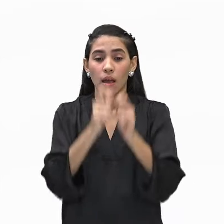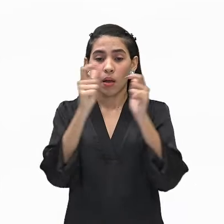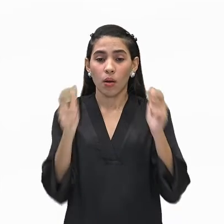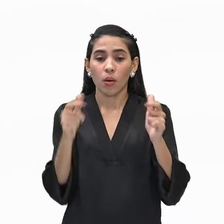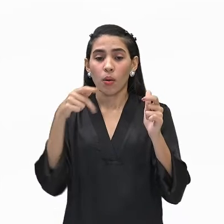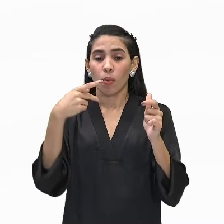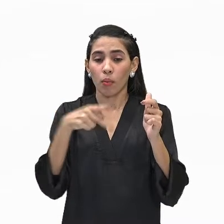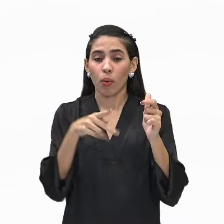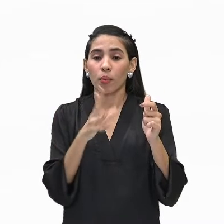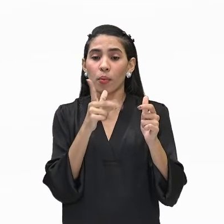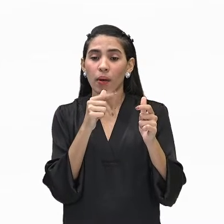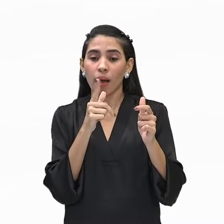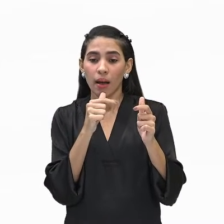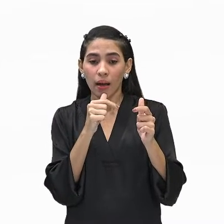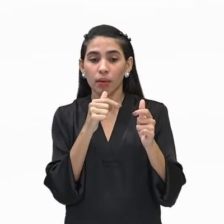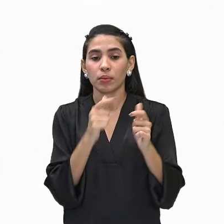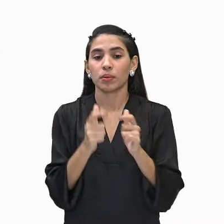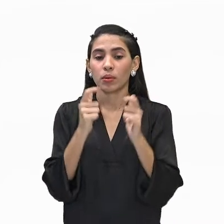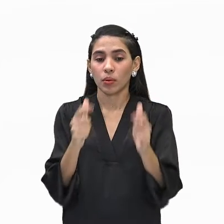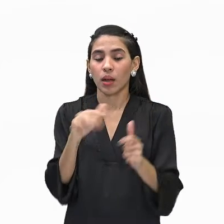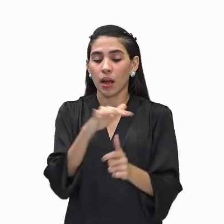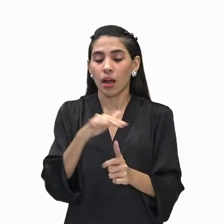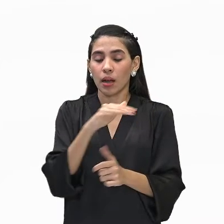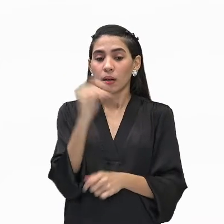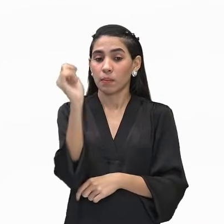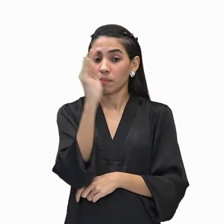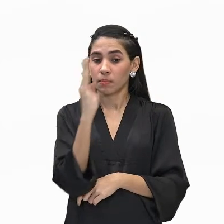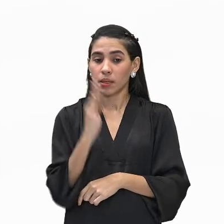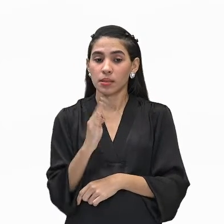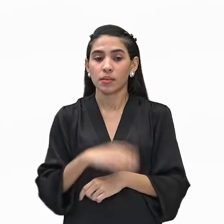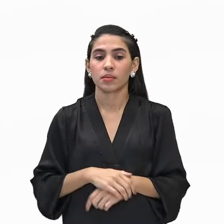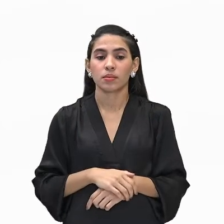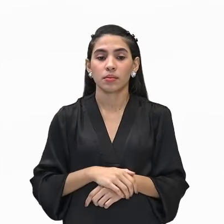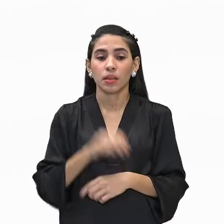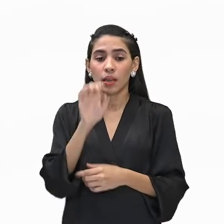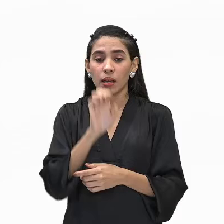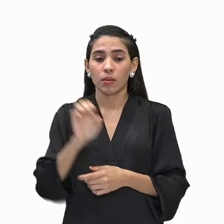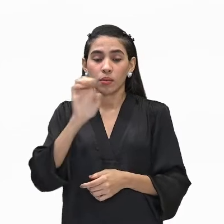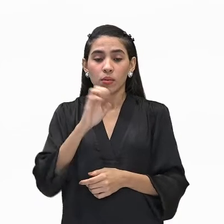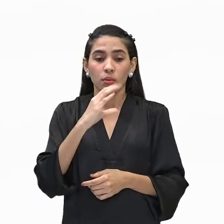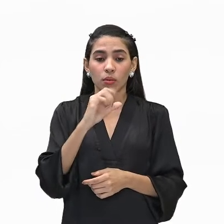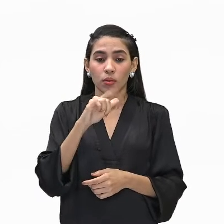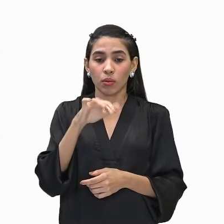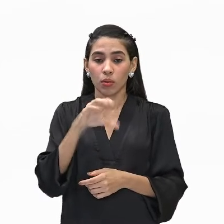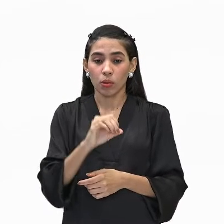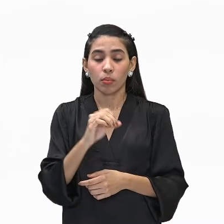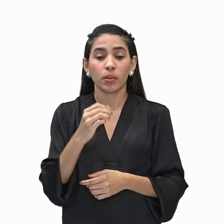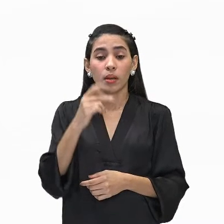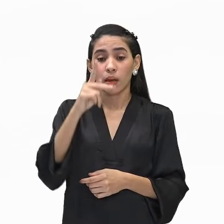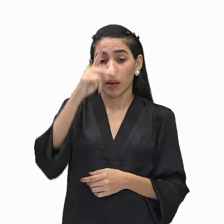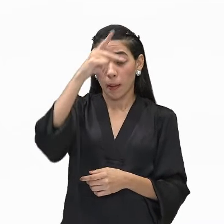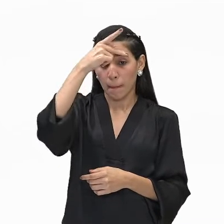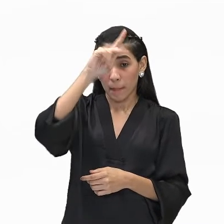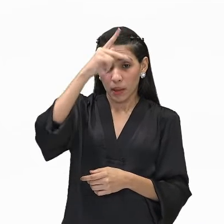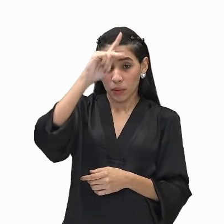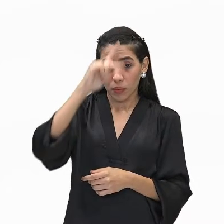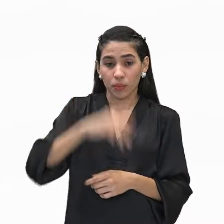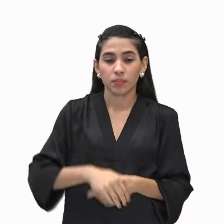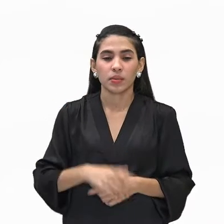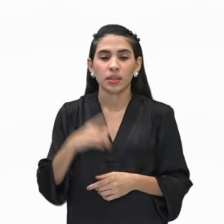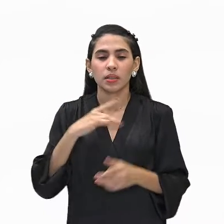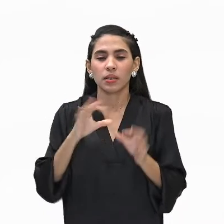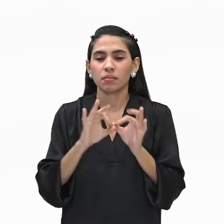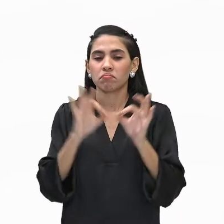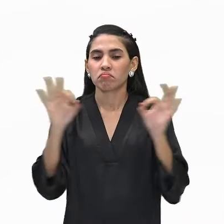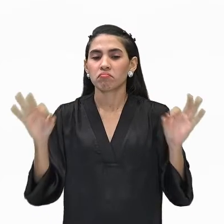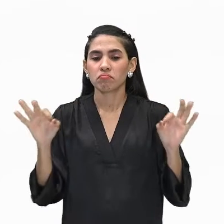áreas, tá bom? Do Brasil, do Equador, da Colômbia e do Peru. E tem uma extensão de,